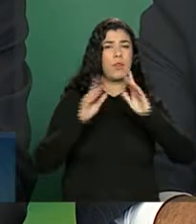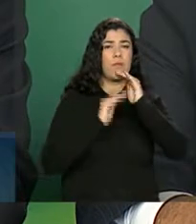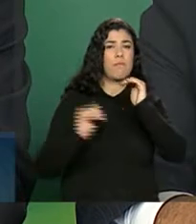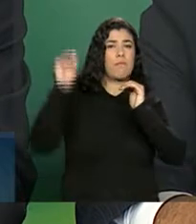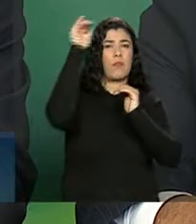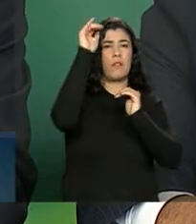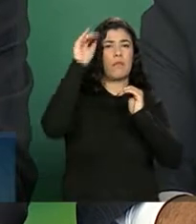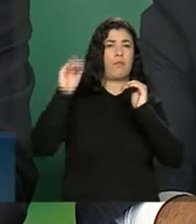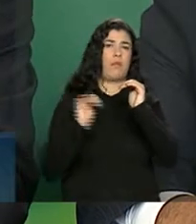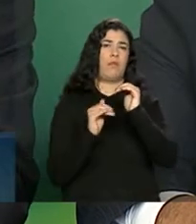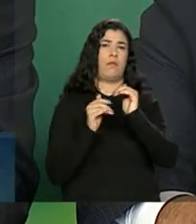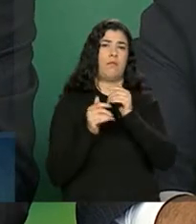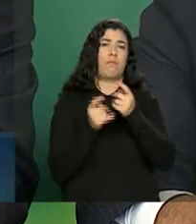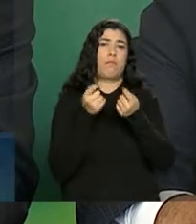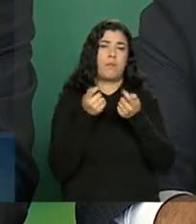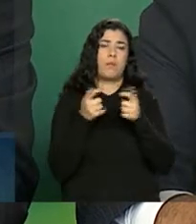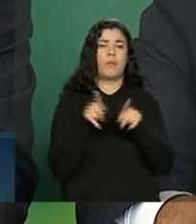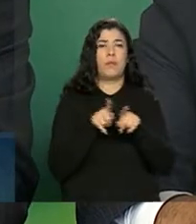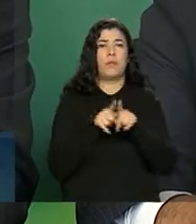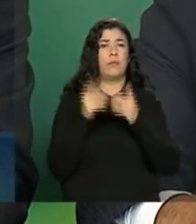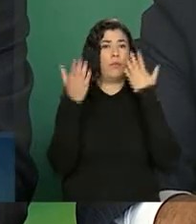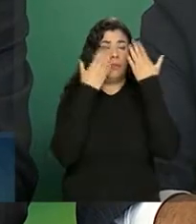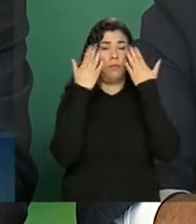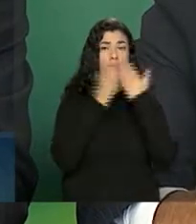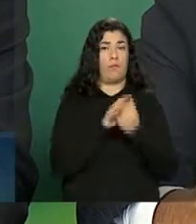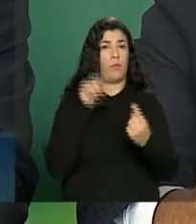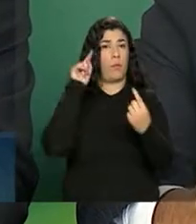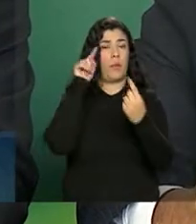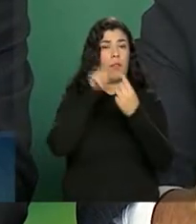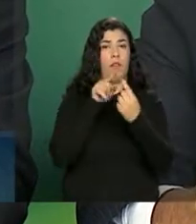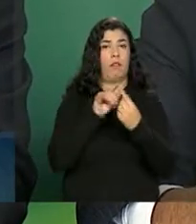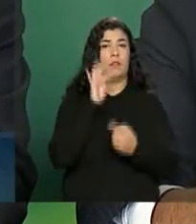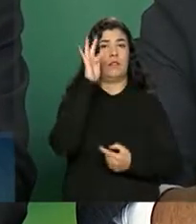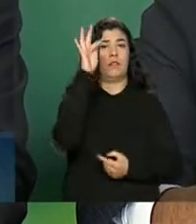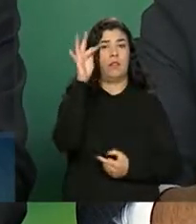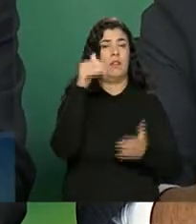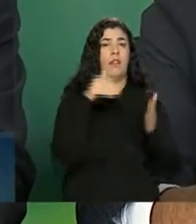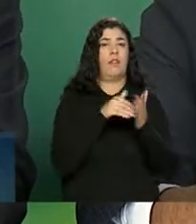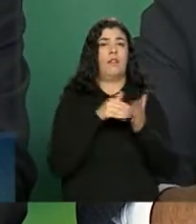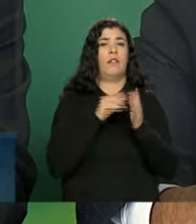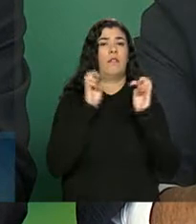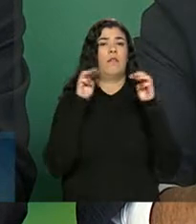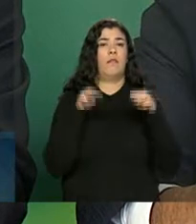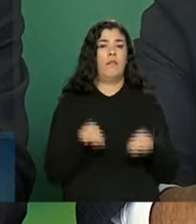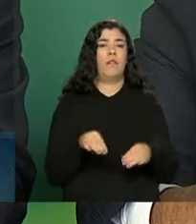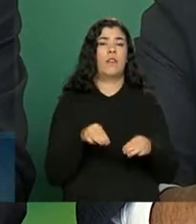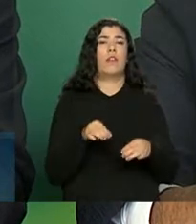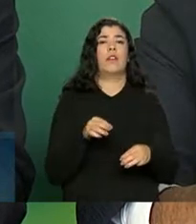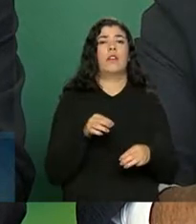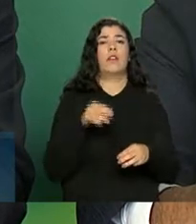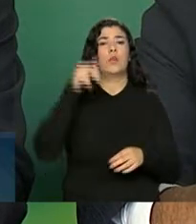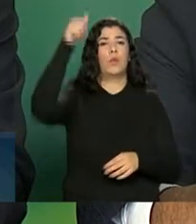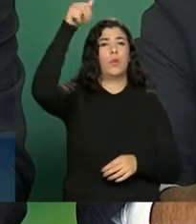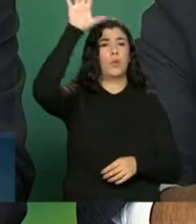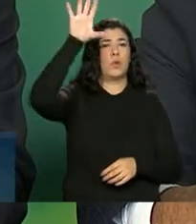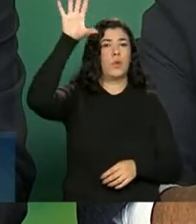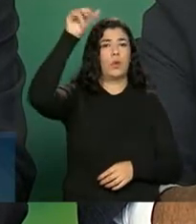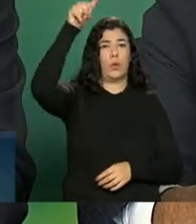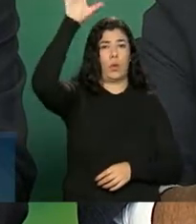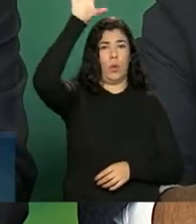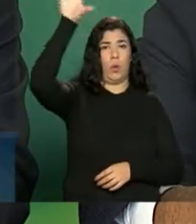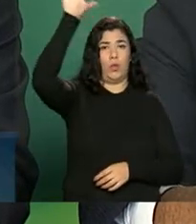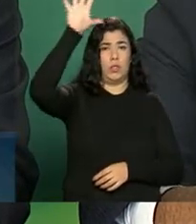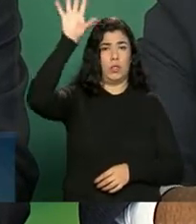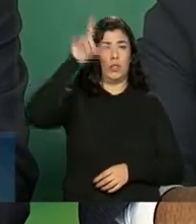que choveu muito pouco e essa é a previsão que se faz por até o fim da estação chuvosa do norte do nordeste